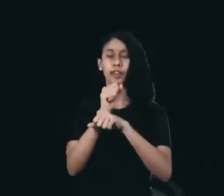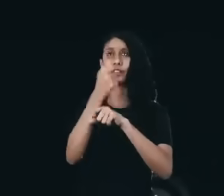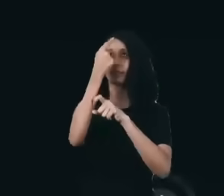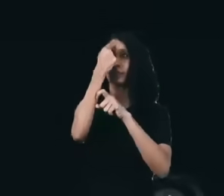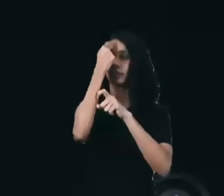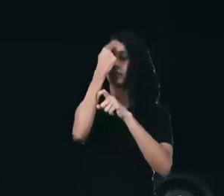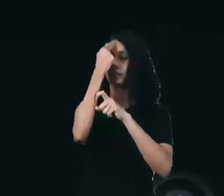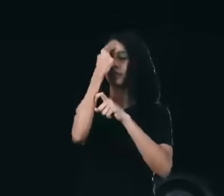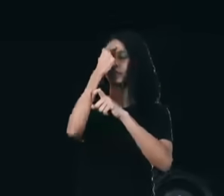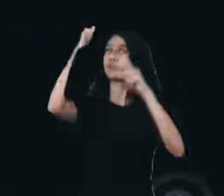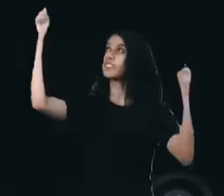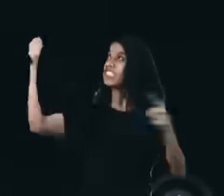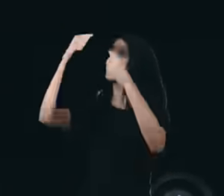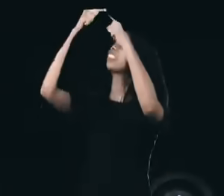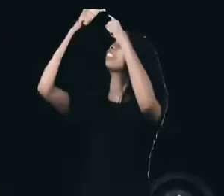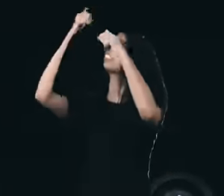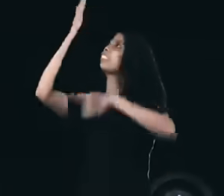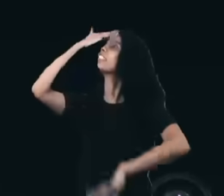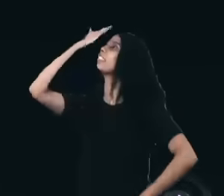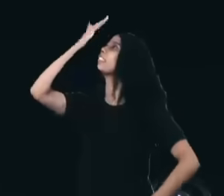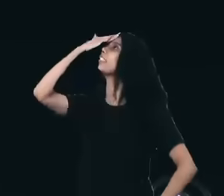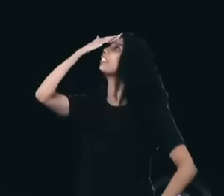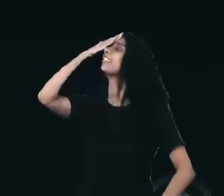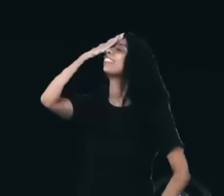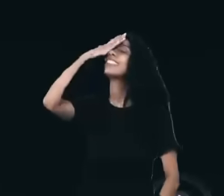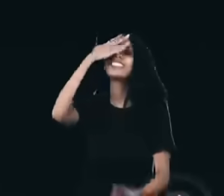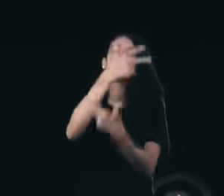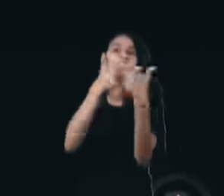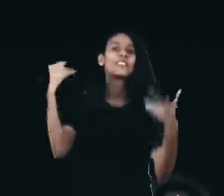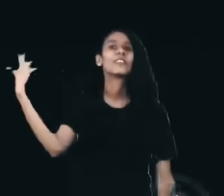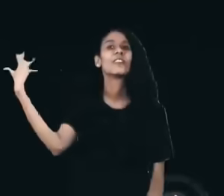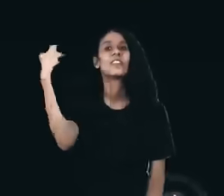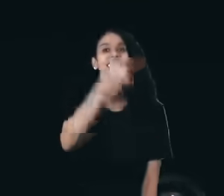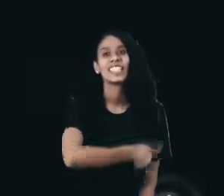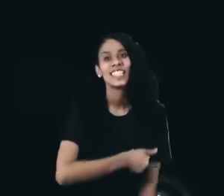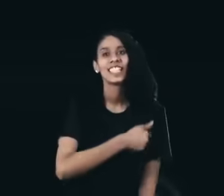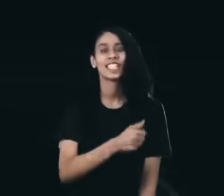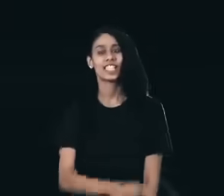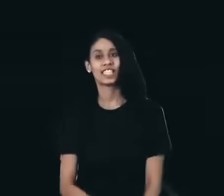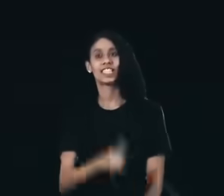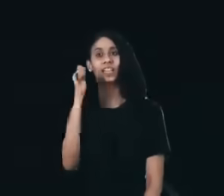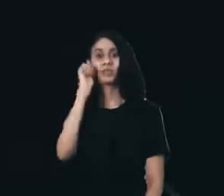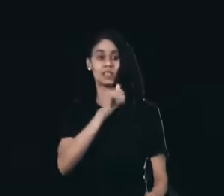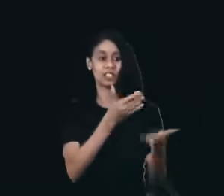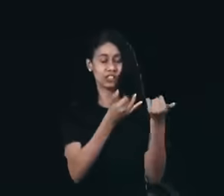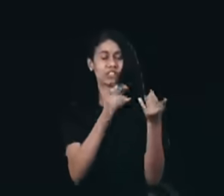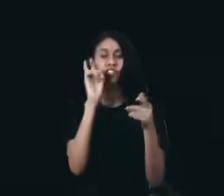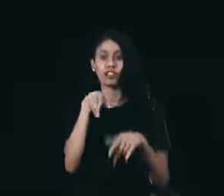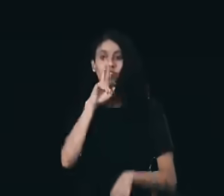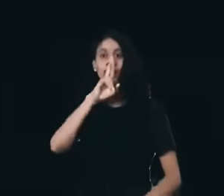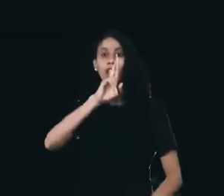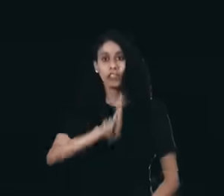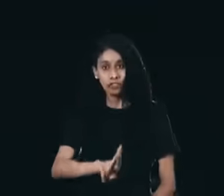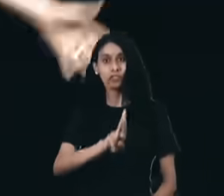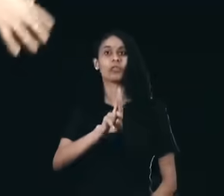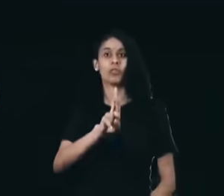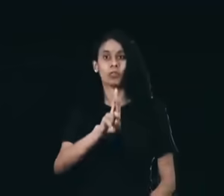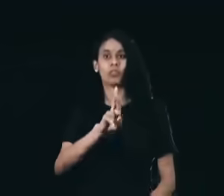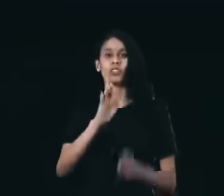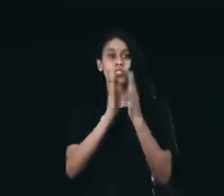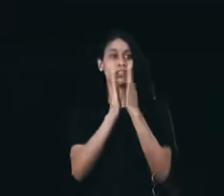mente para entender. Minha gente, que coisa linda! Essa jovem foi a resposta da oração de